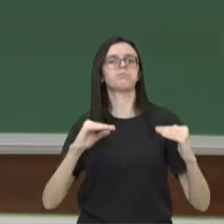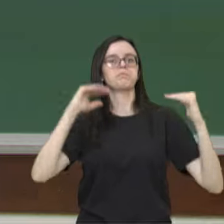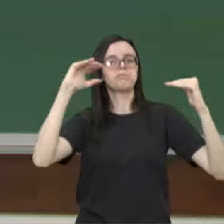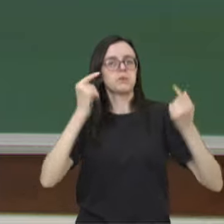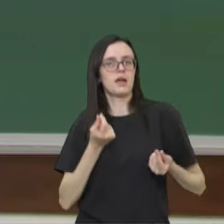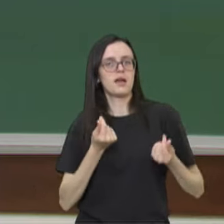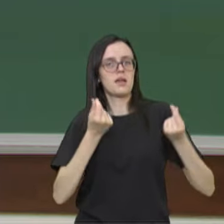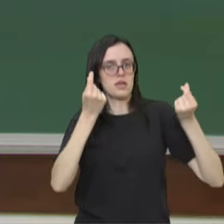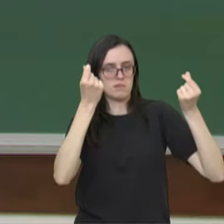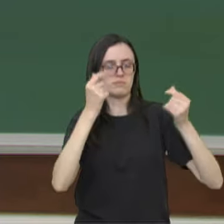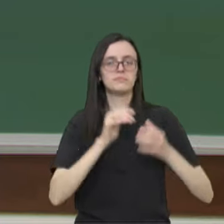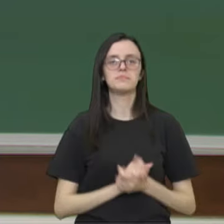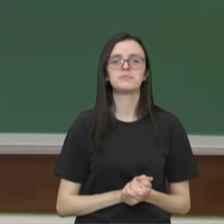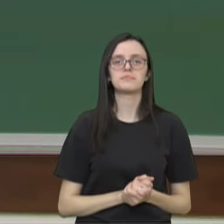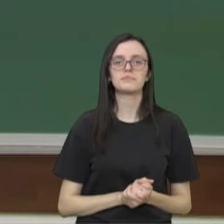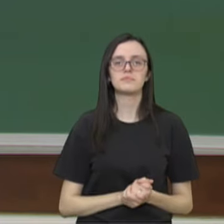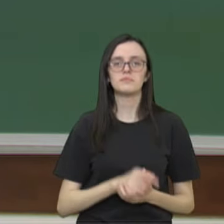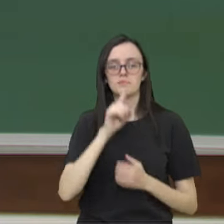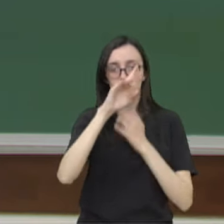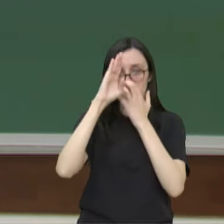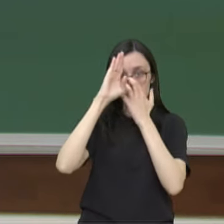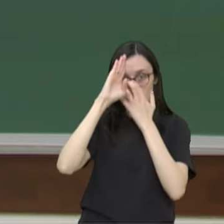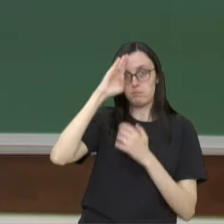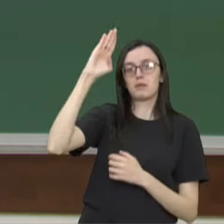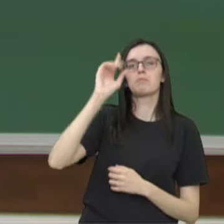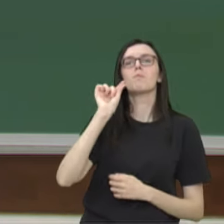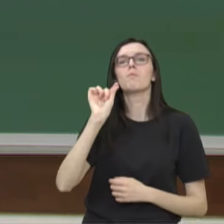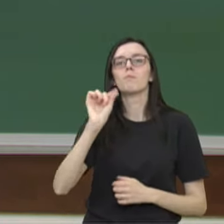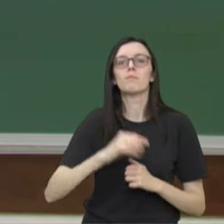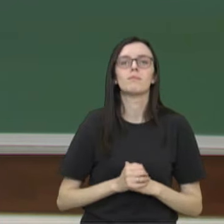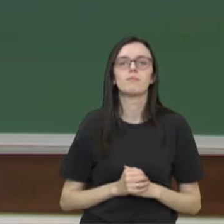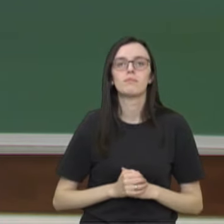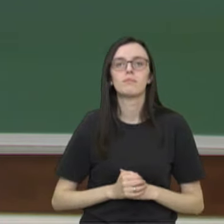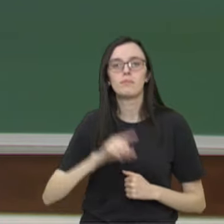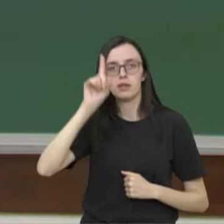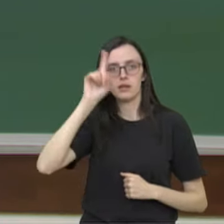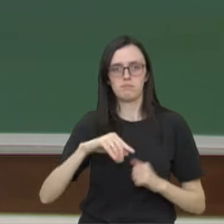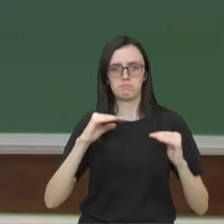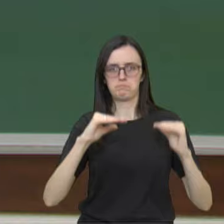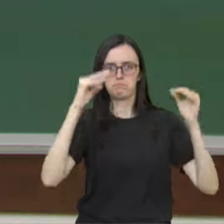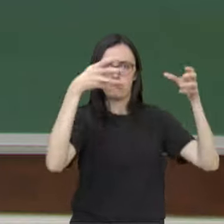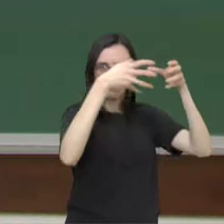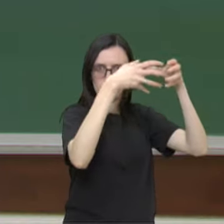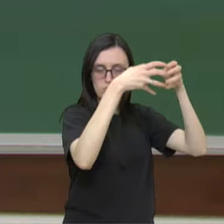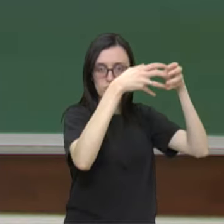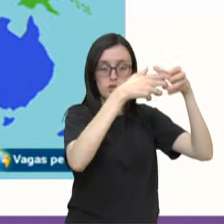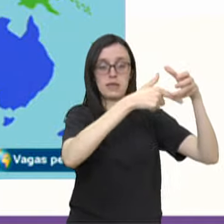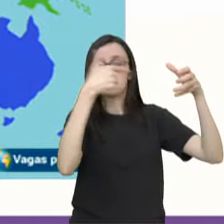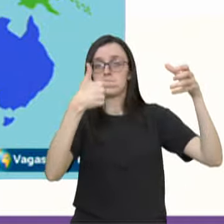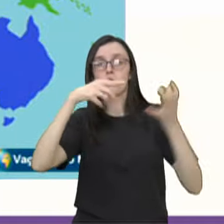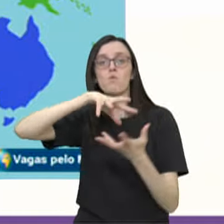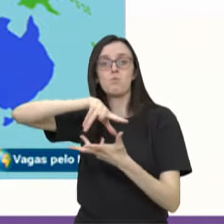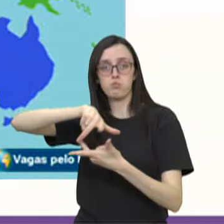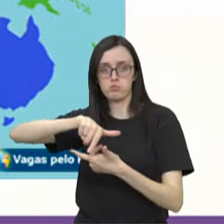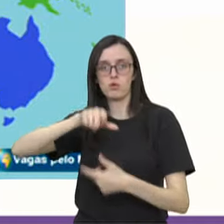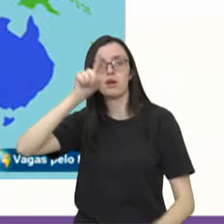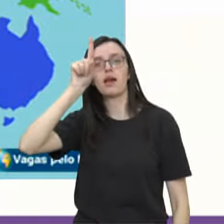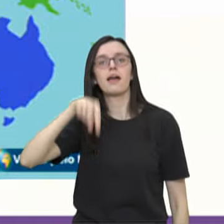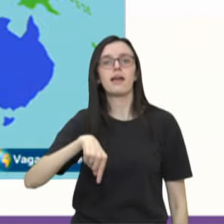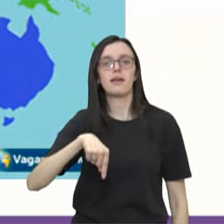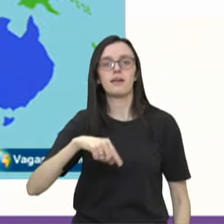a nobreza, né? Principalmente a aristocracia, o segundo mundo,